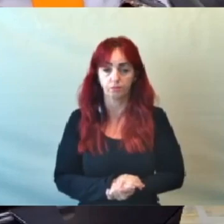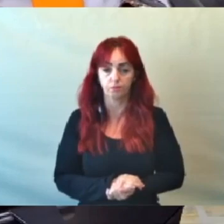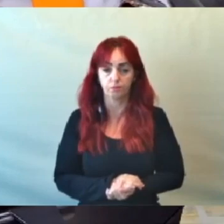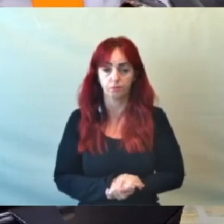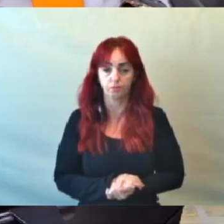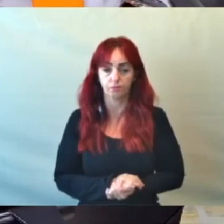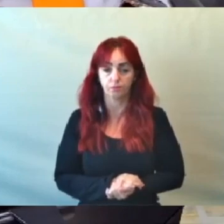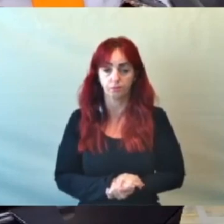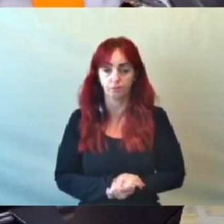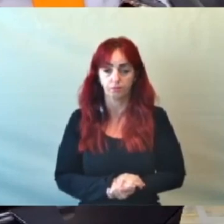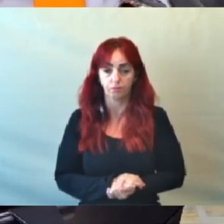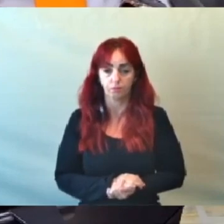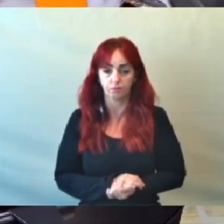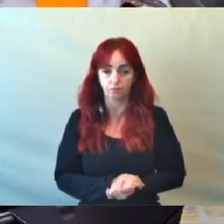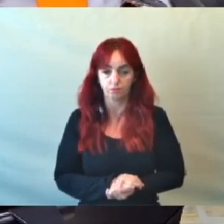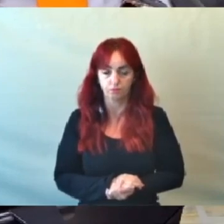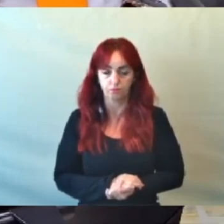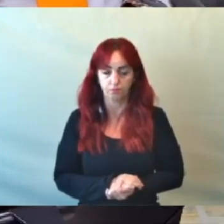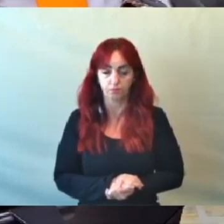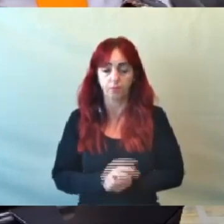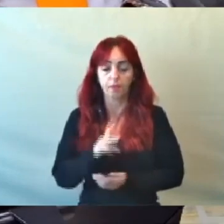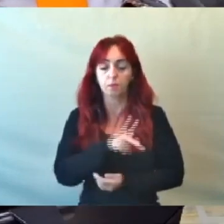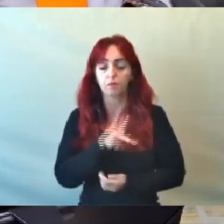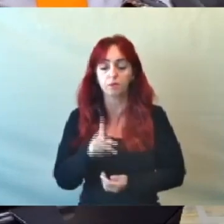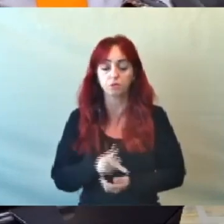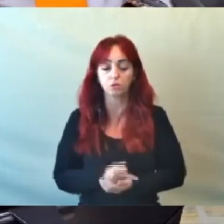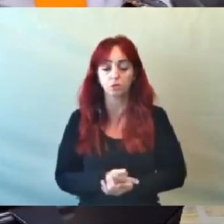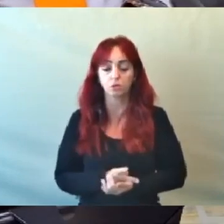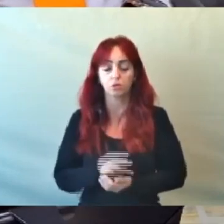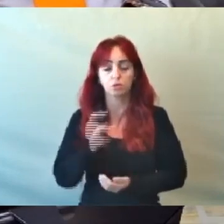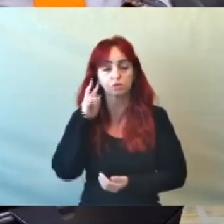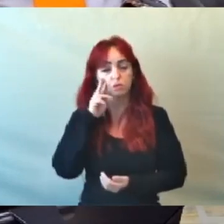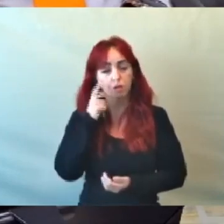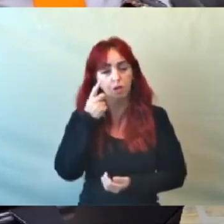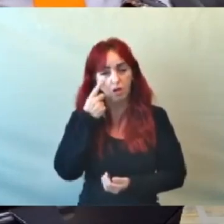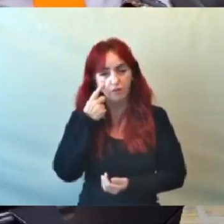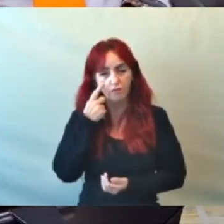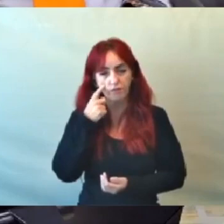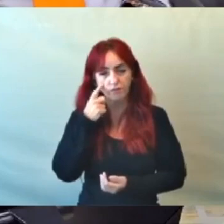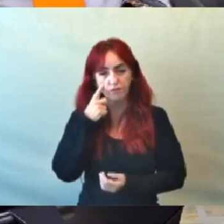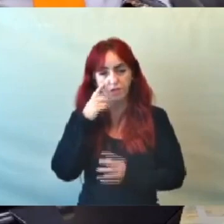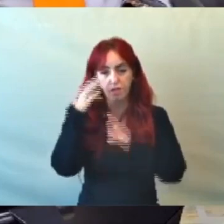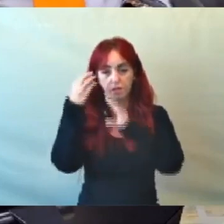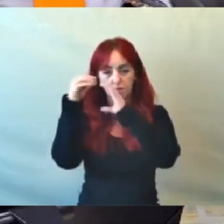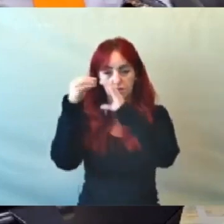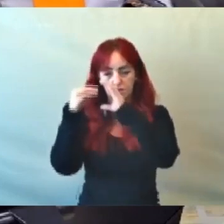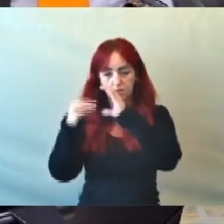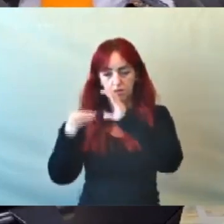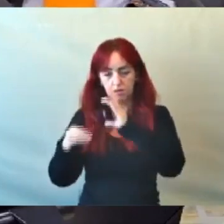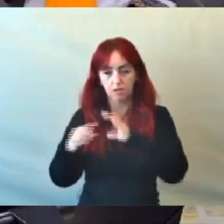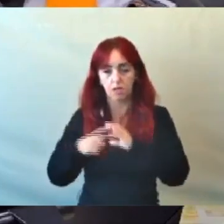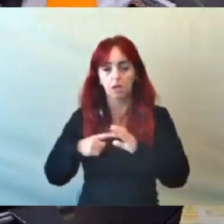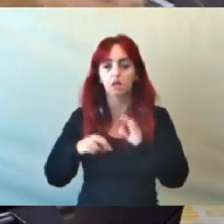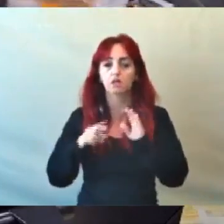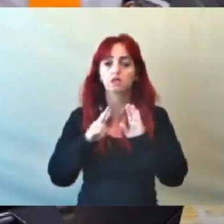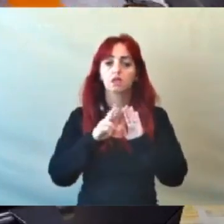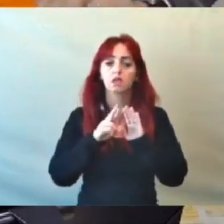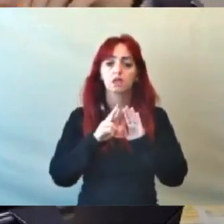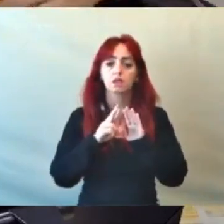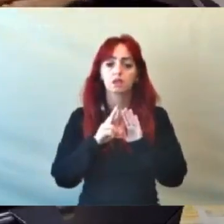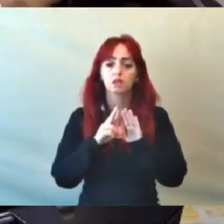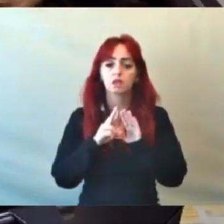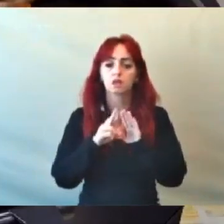Professora, se a senhora abrir o chat aí, a senhora consegue ver o termo de declaração que a gente pede que seja lido